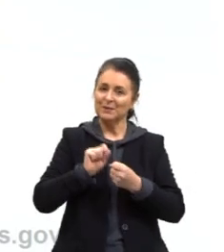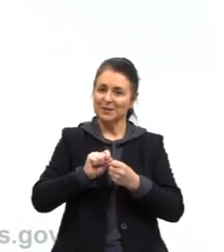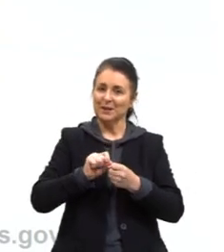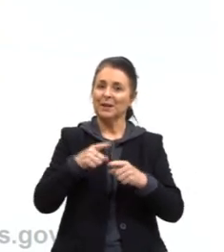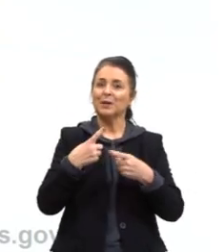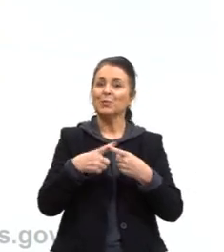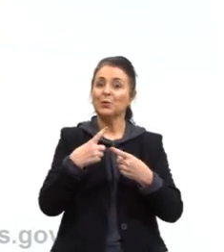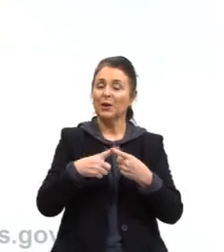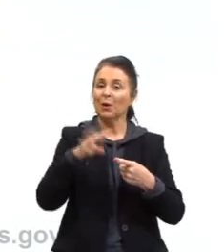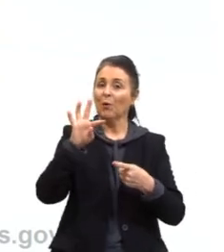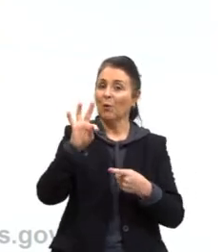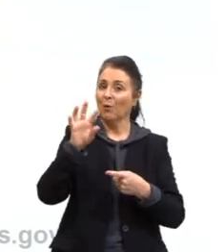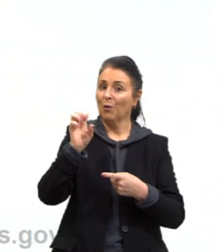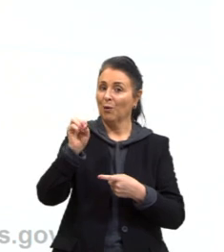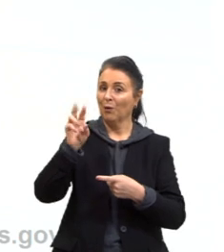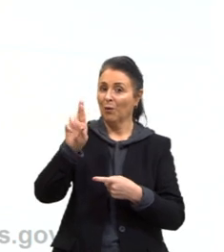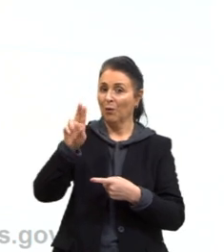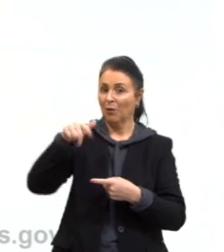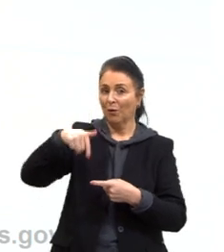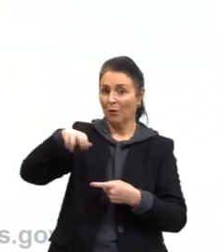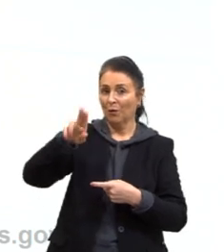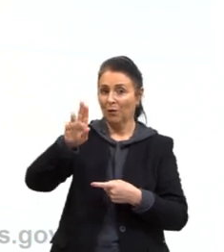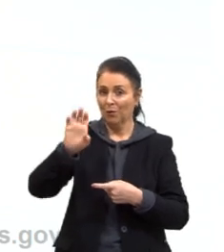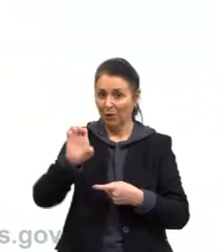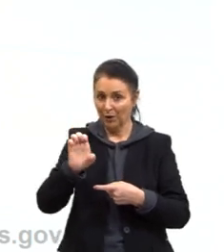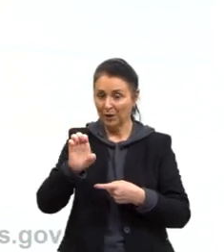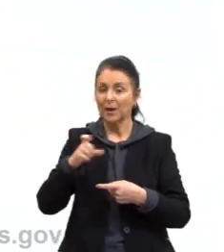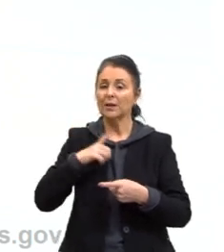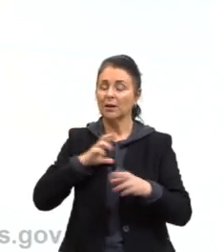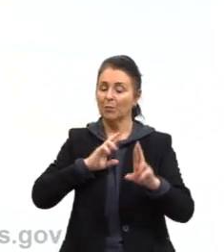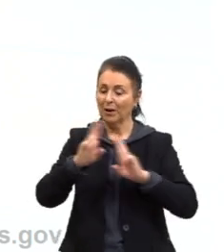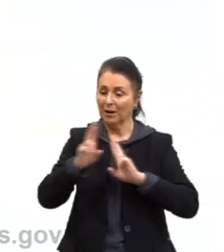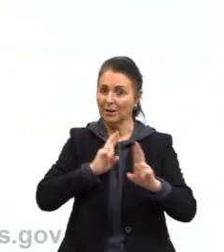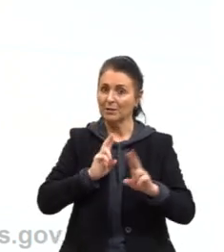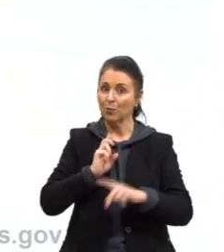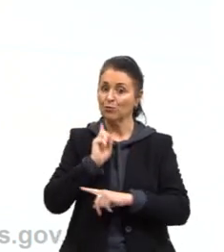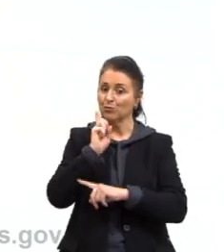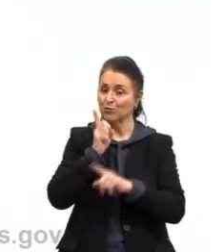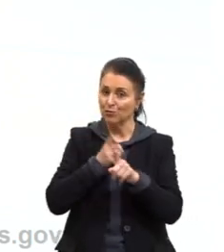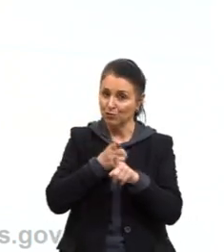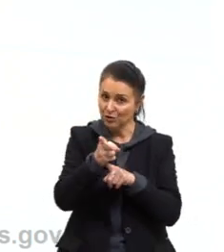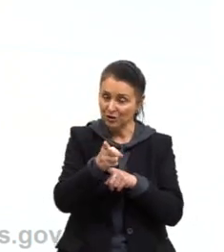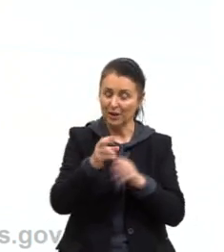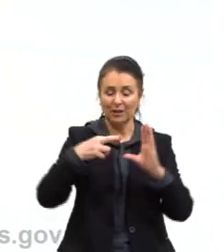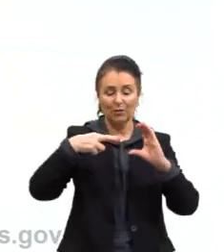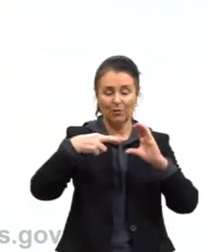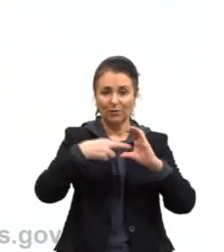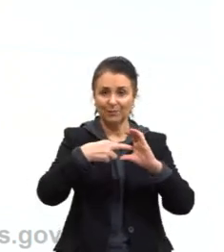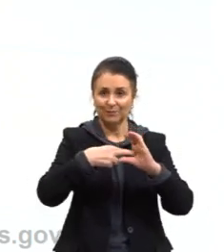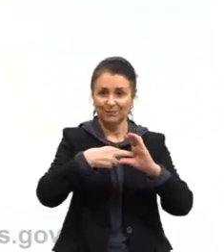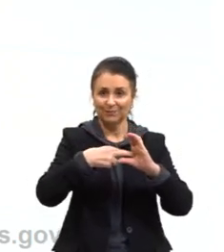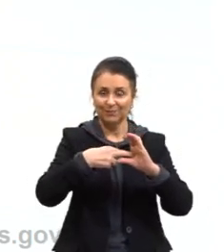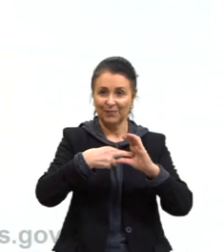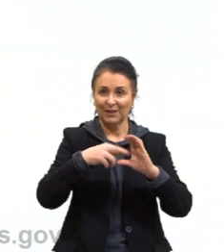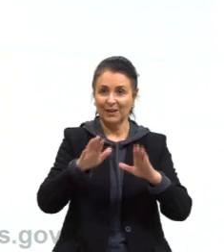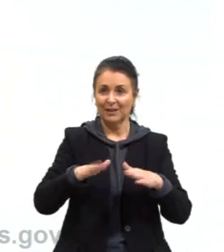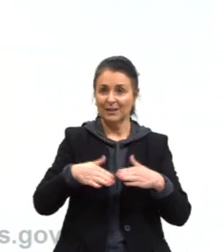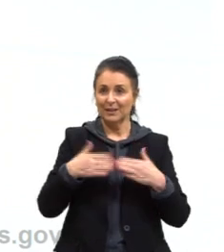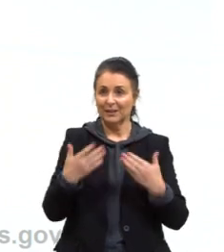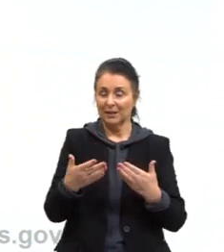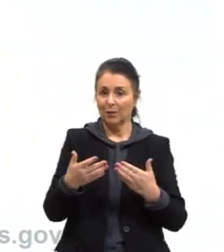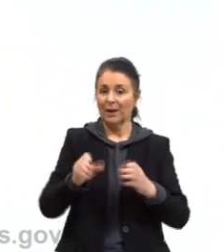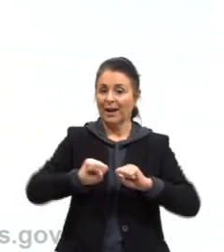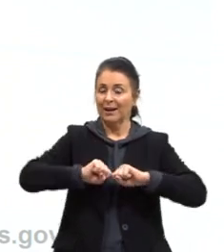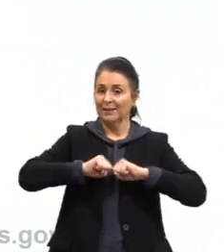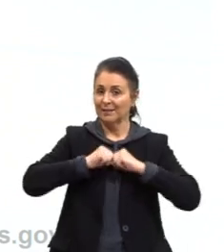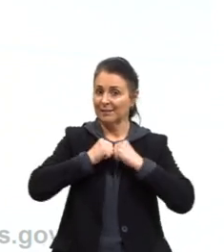então ele está associado com o raio como a gente pode ver aqui tá então o torque ele é